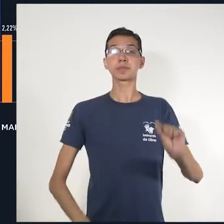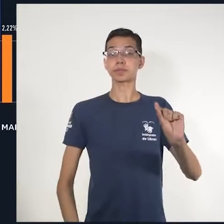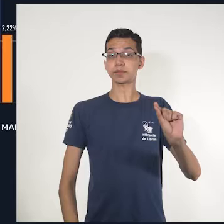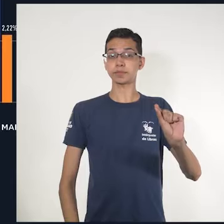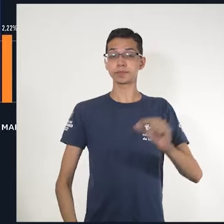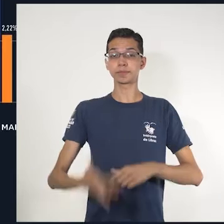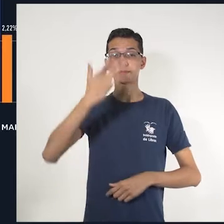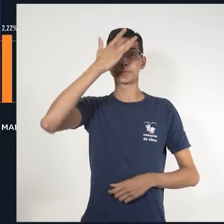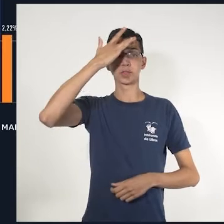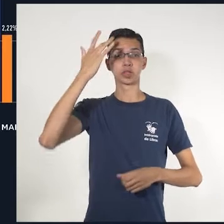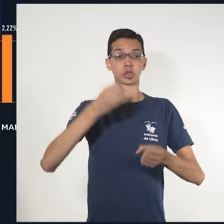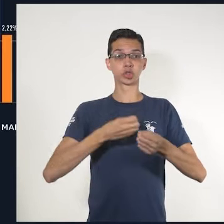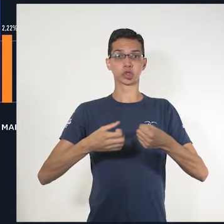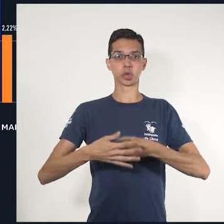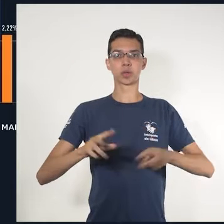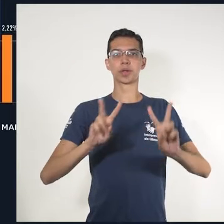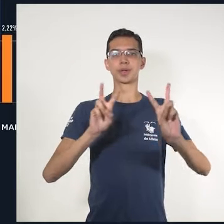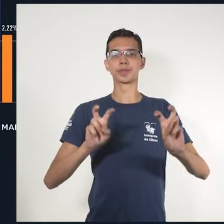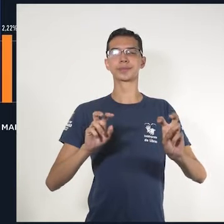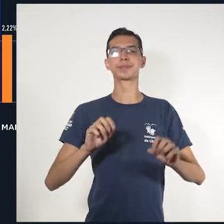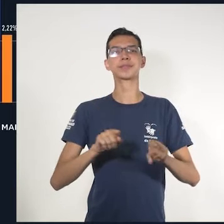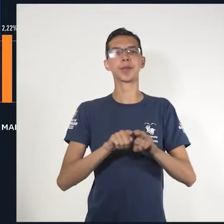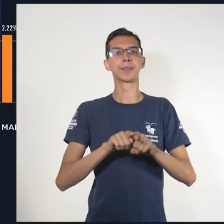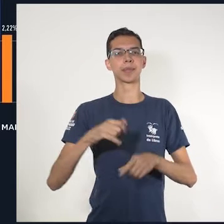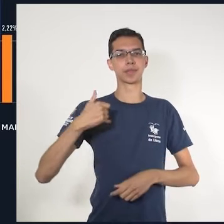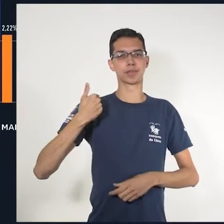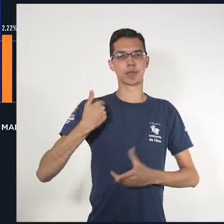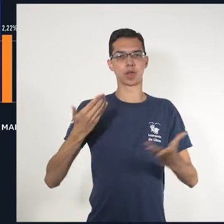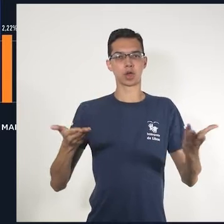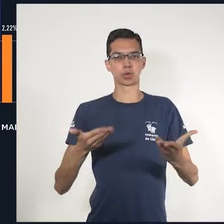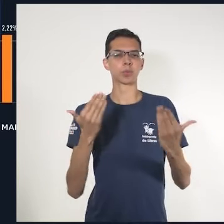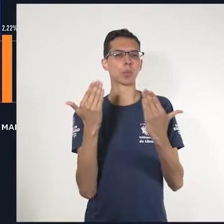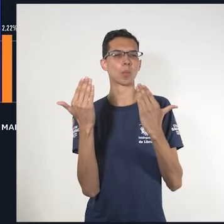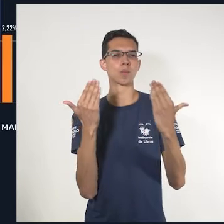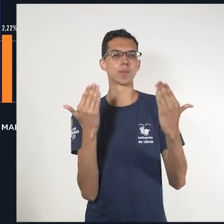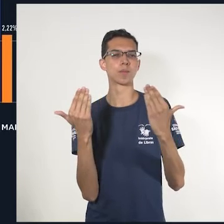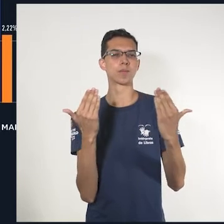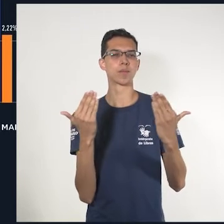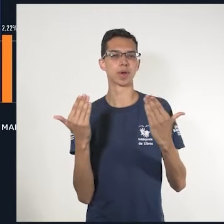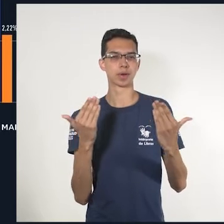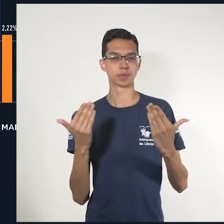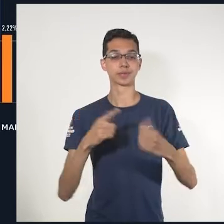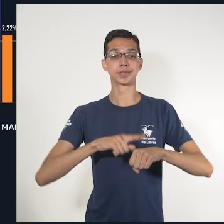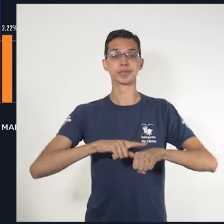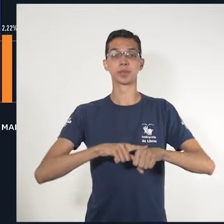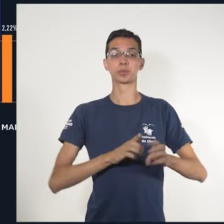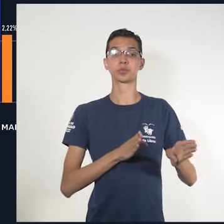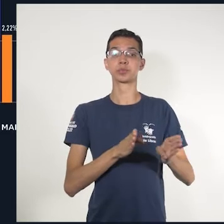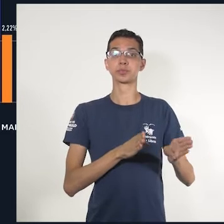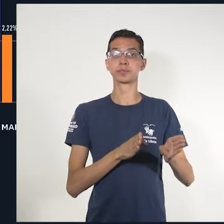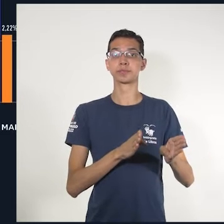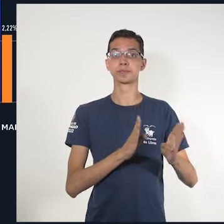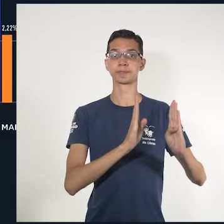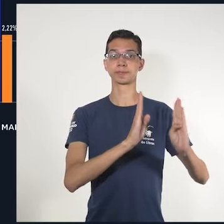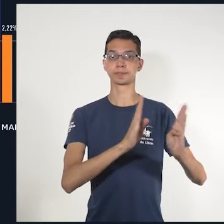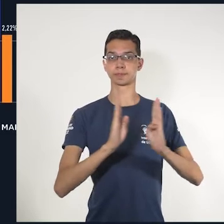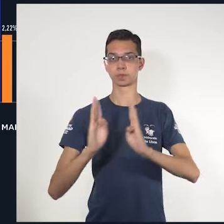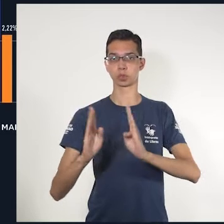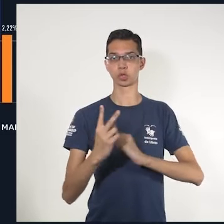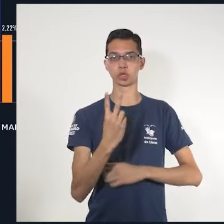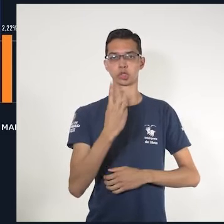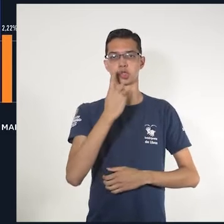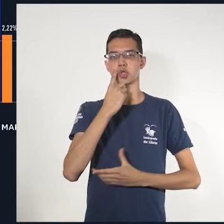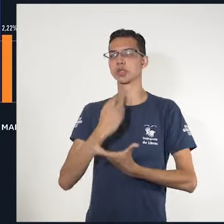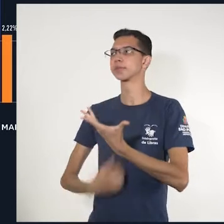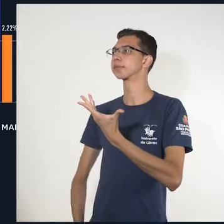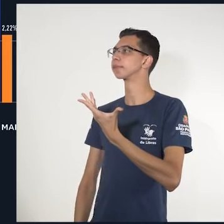Covid, segundo a faixa etária. Então, aqui é a comparação de 2 momentos da pandemia. Nós podemos notar aqui,